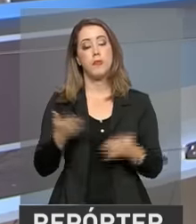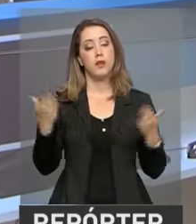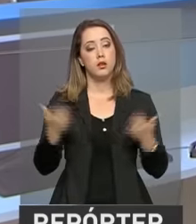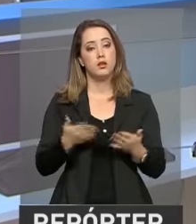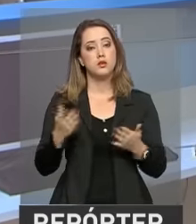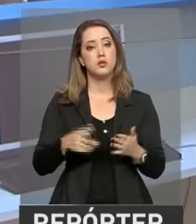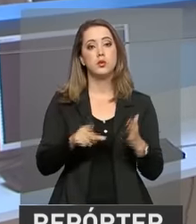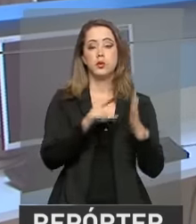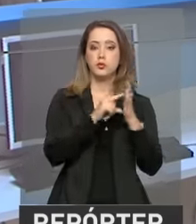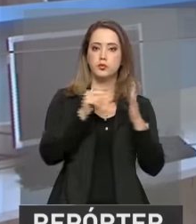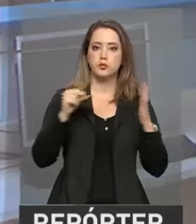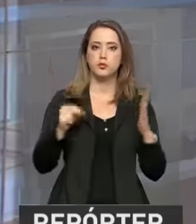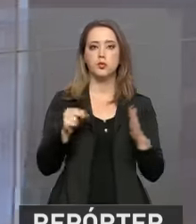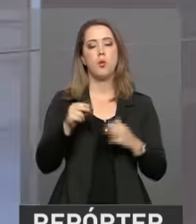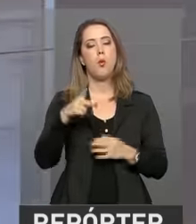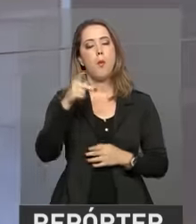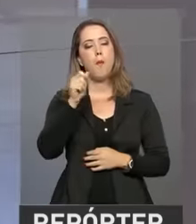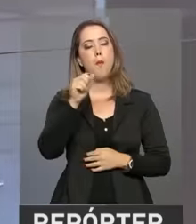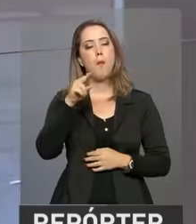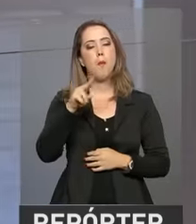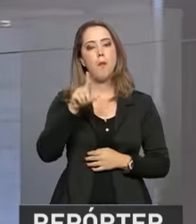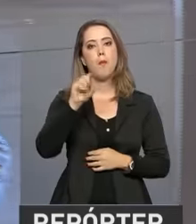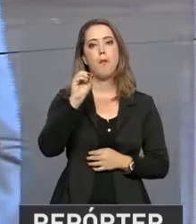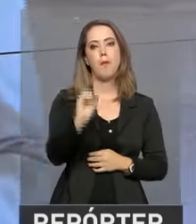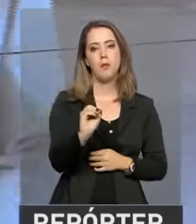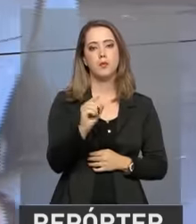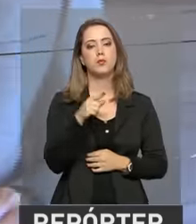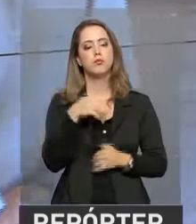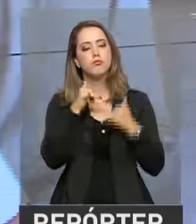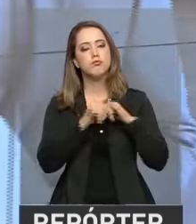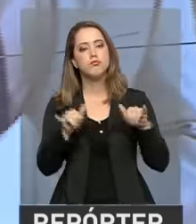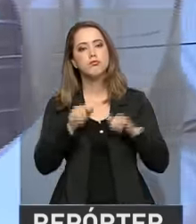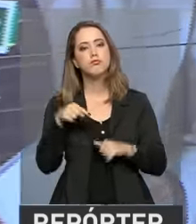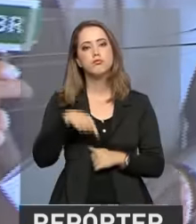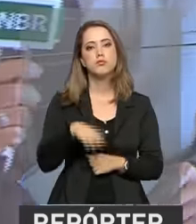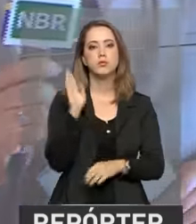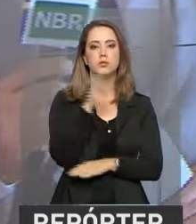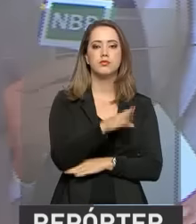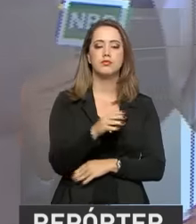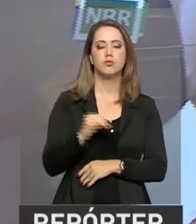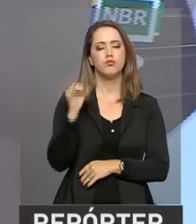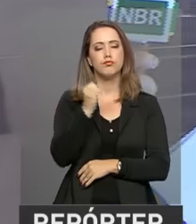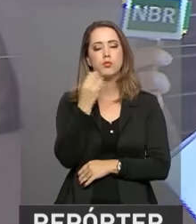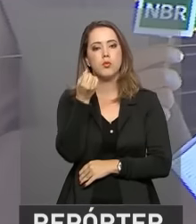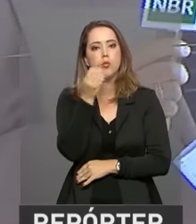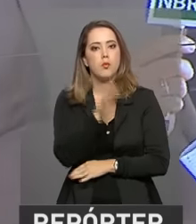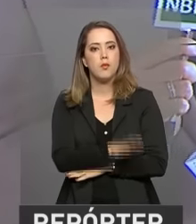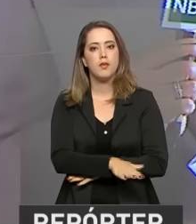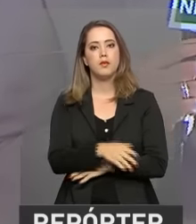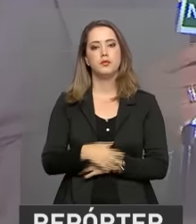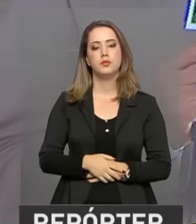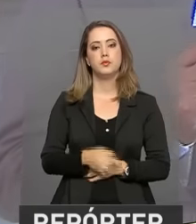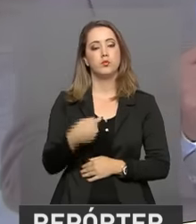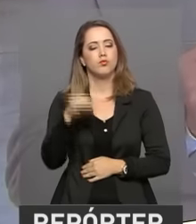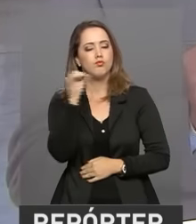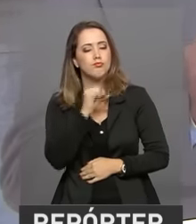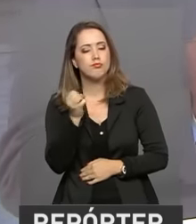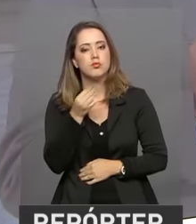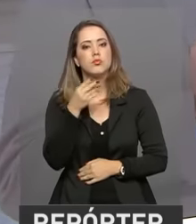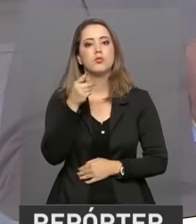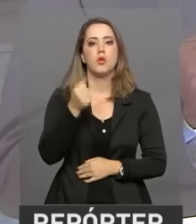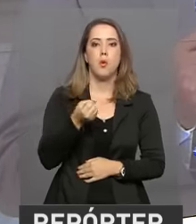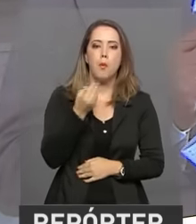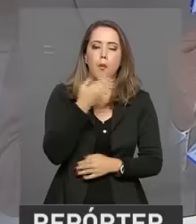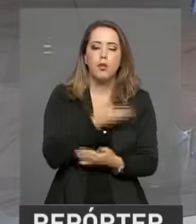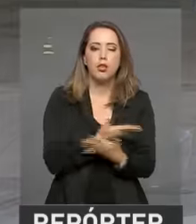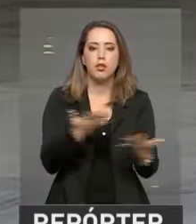Planalto com o repórter Paulo la Sálvia que tem as informações desta tarde Olá Paulo Boa tarde Olá Dani Boa tarde Boa